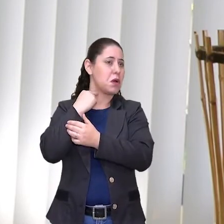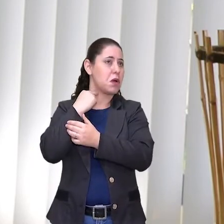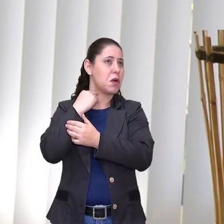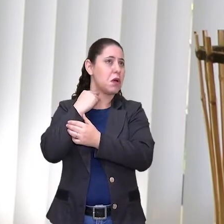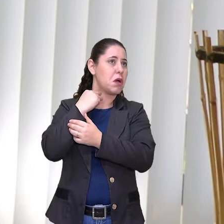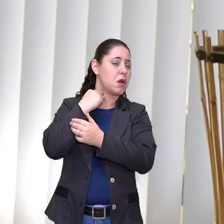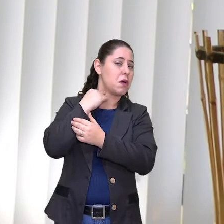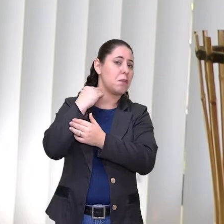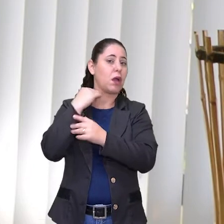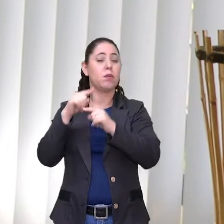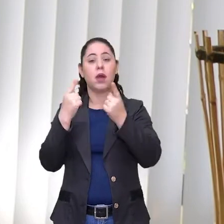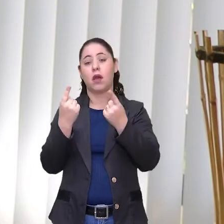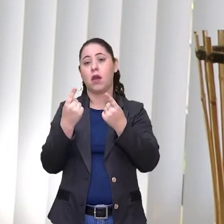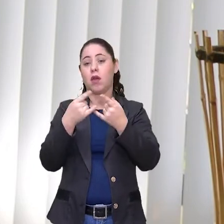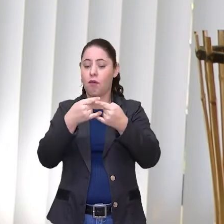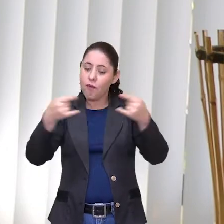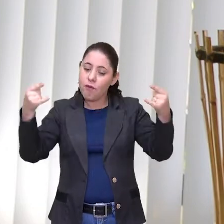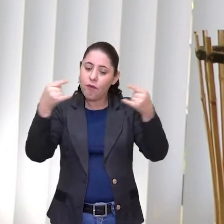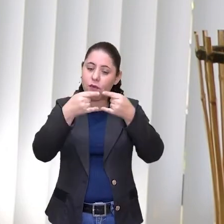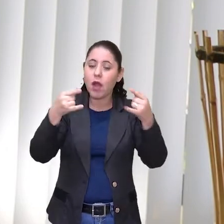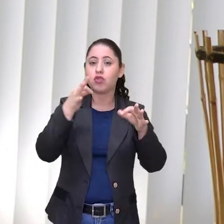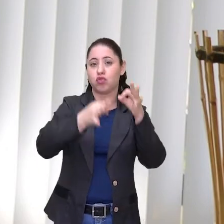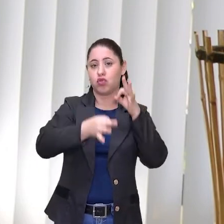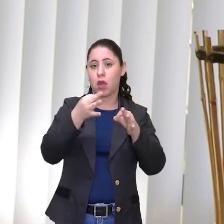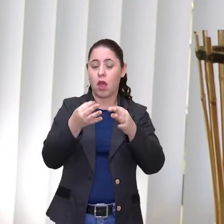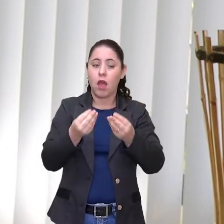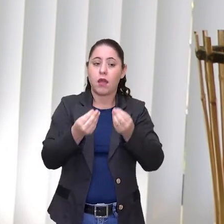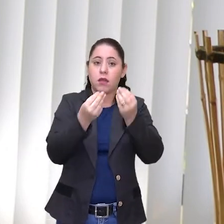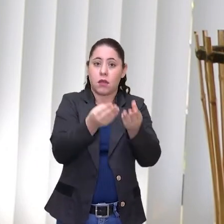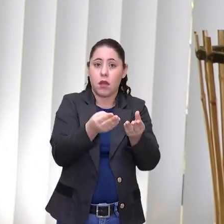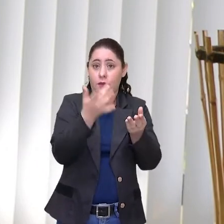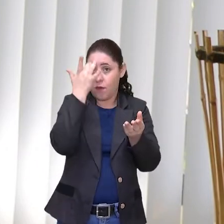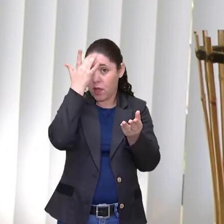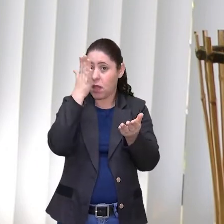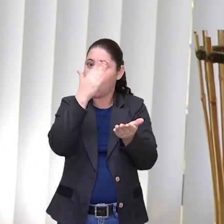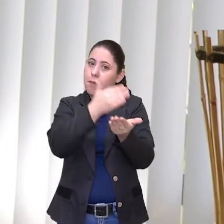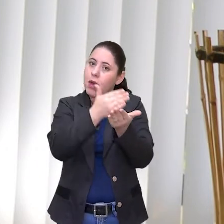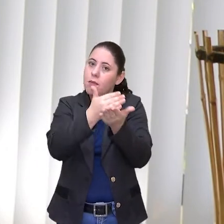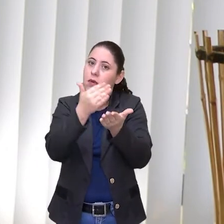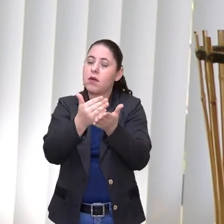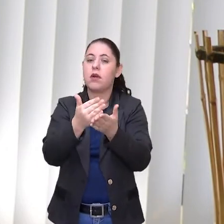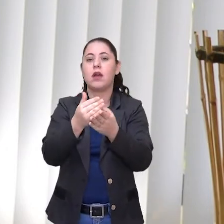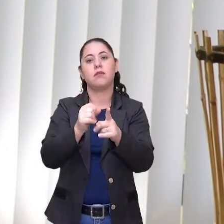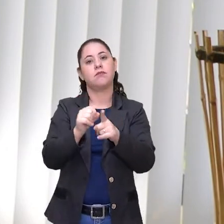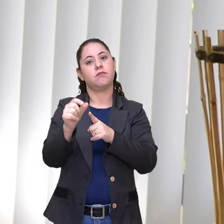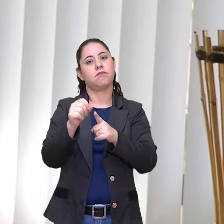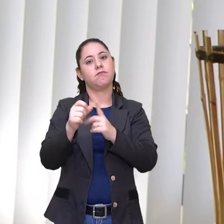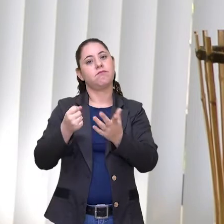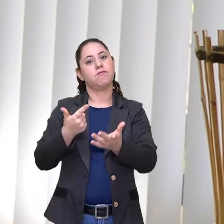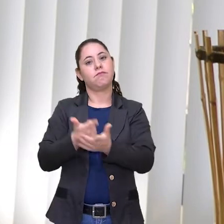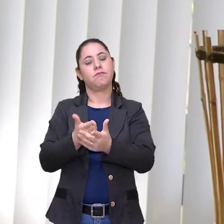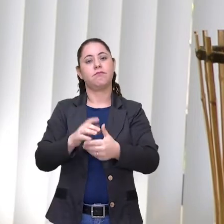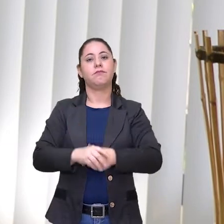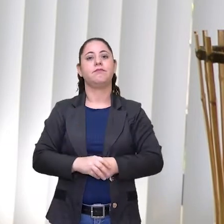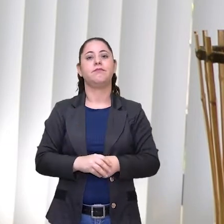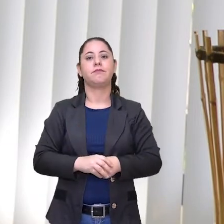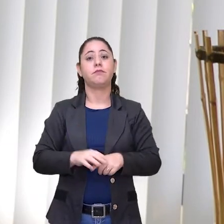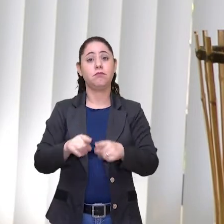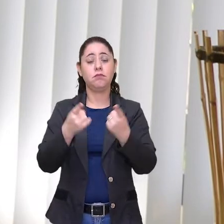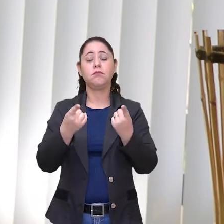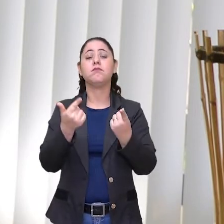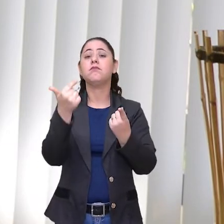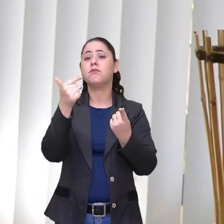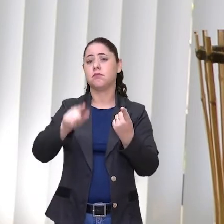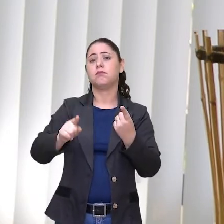banco, mas naturalmente com a caução oferecida em juízo. Então facilita muito essa aquisição,